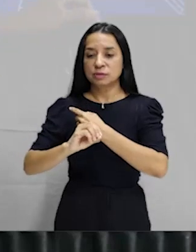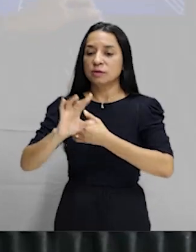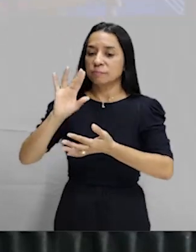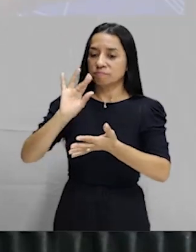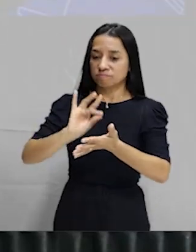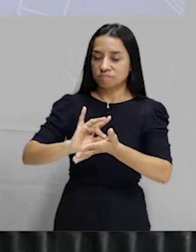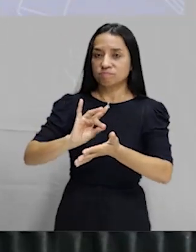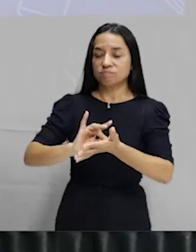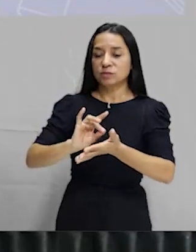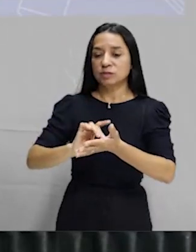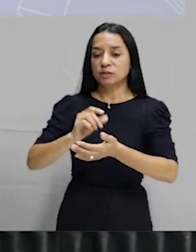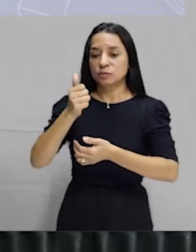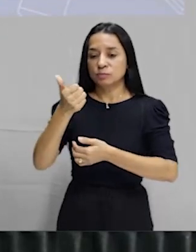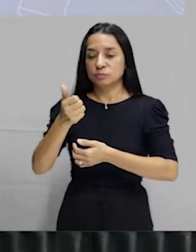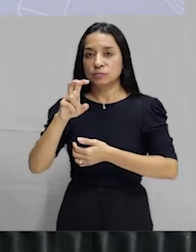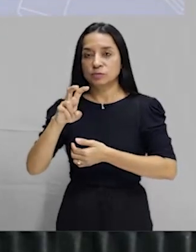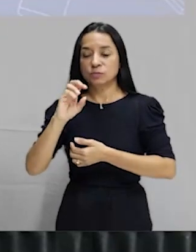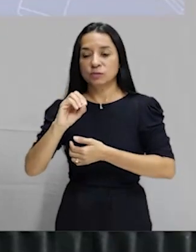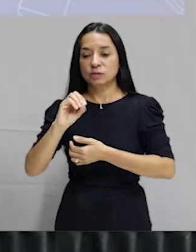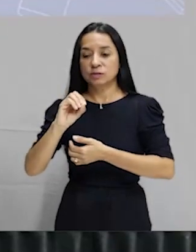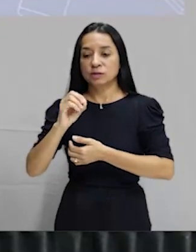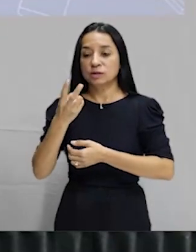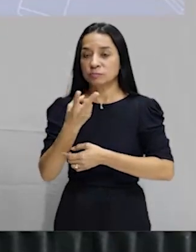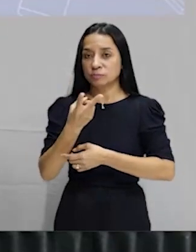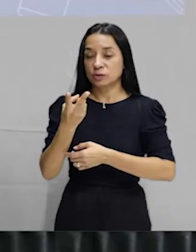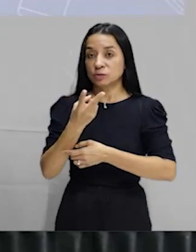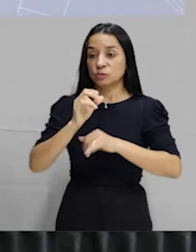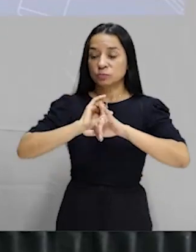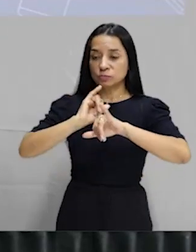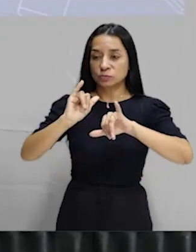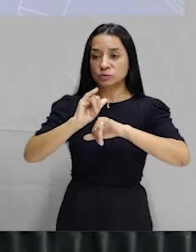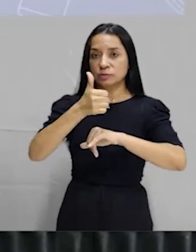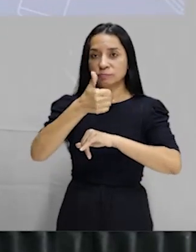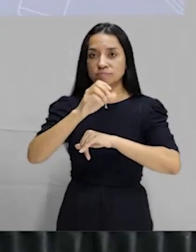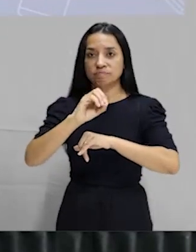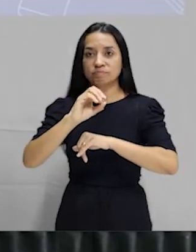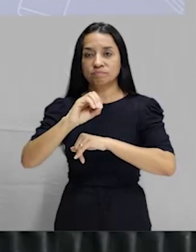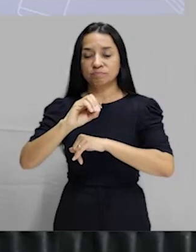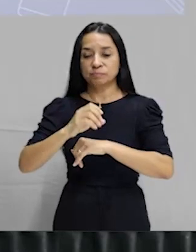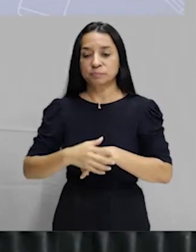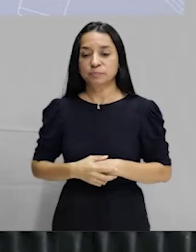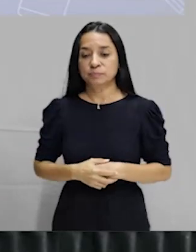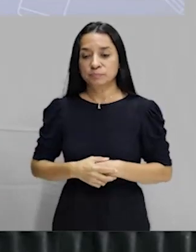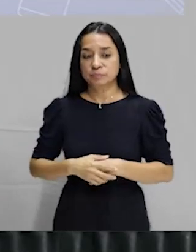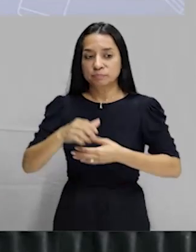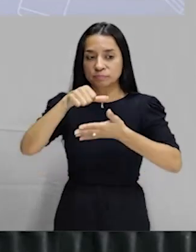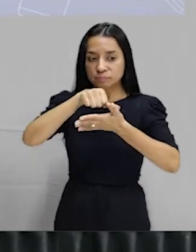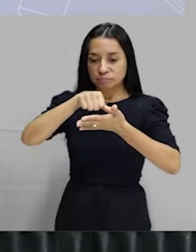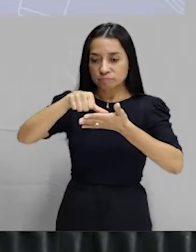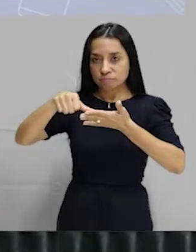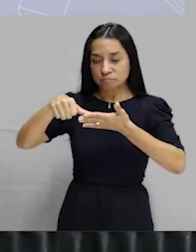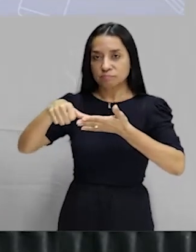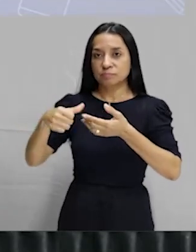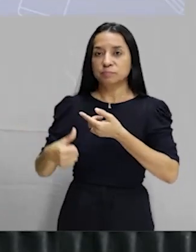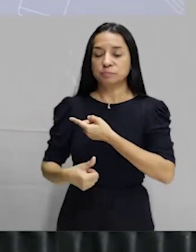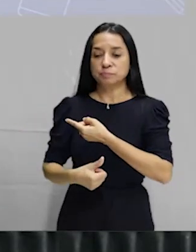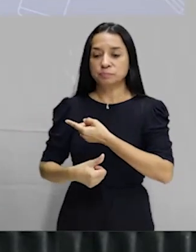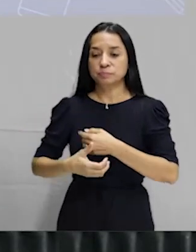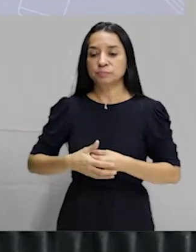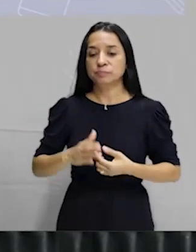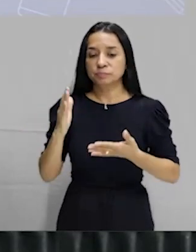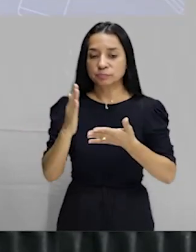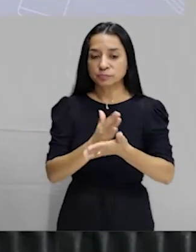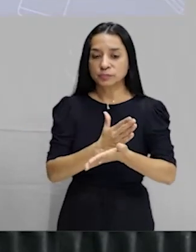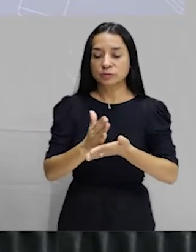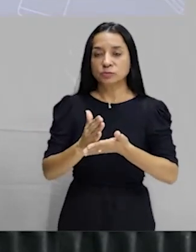e ambas por 100. Pronto, já temos aí, ó, 3 quantidades, tá? Grifa aí no teu material.